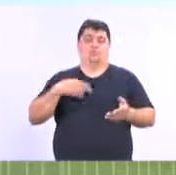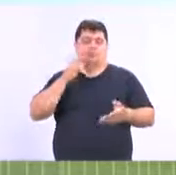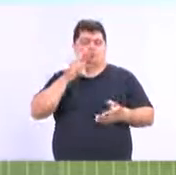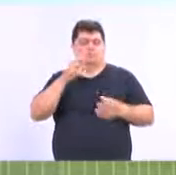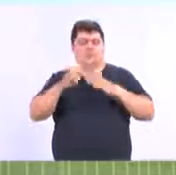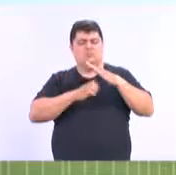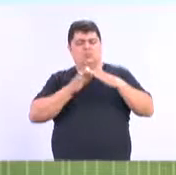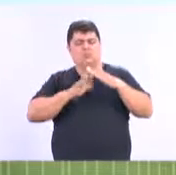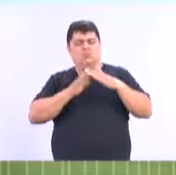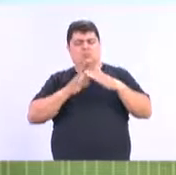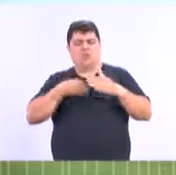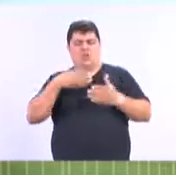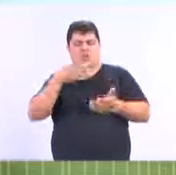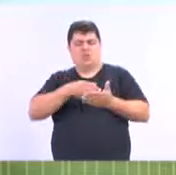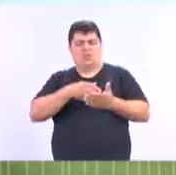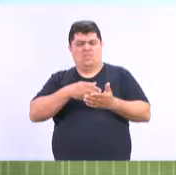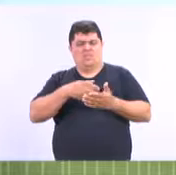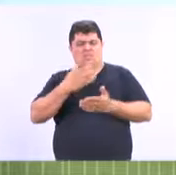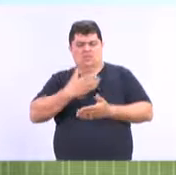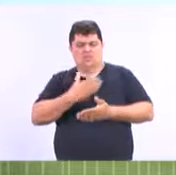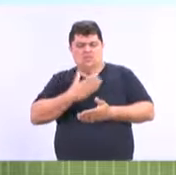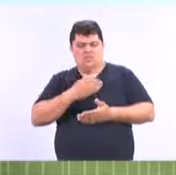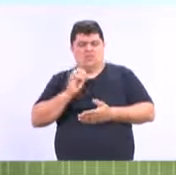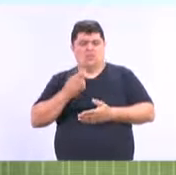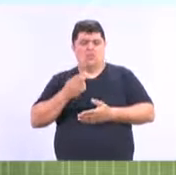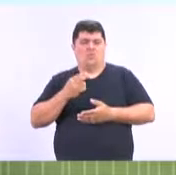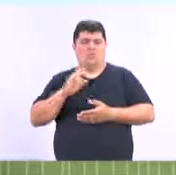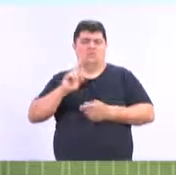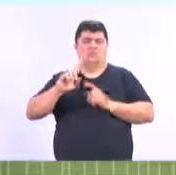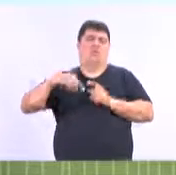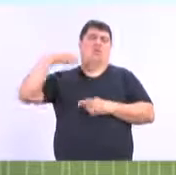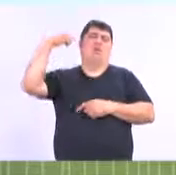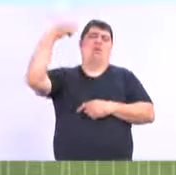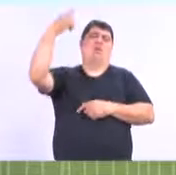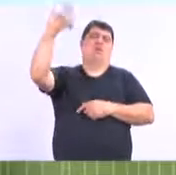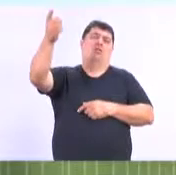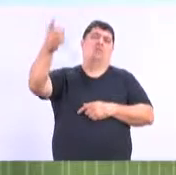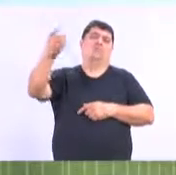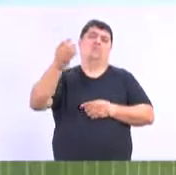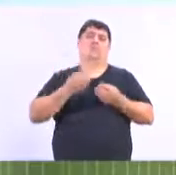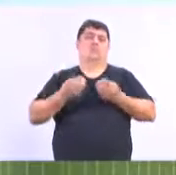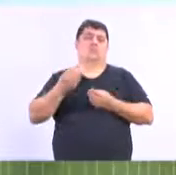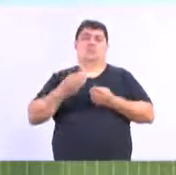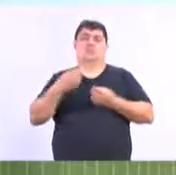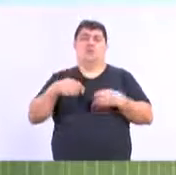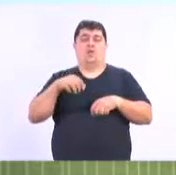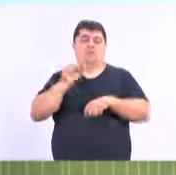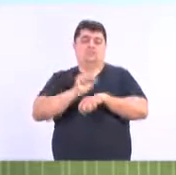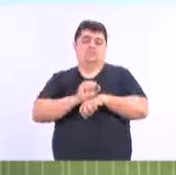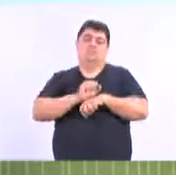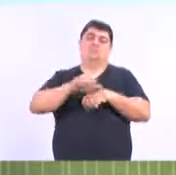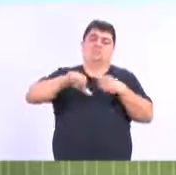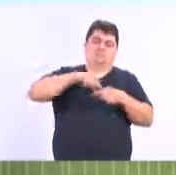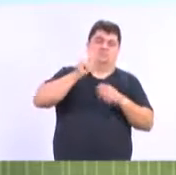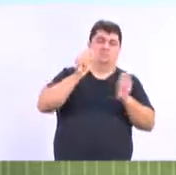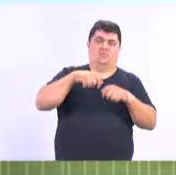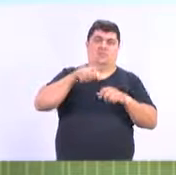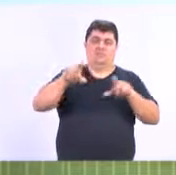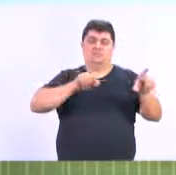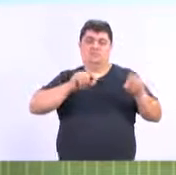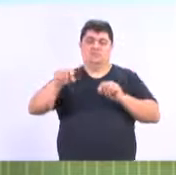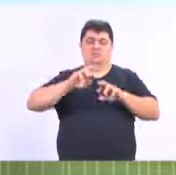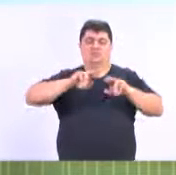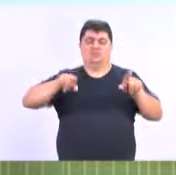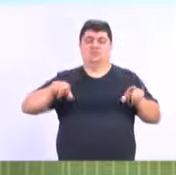esses valores eu vou receber até o fim do ano ou não, ou vou receber só após o final do ano seguinte. Isso é que circulante e não circulante